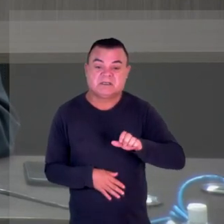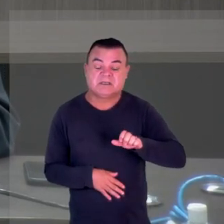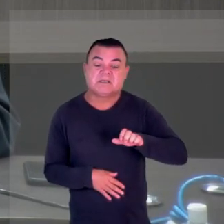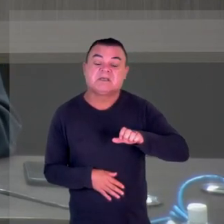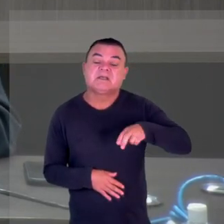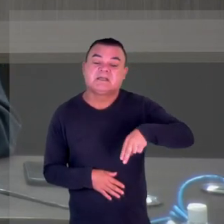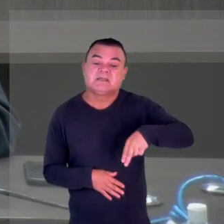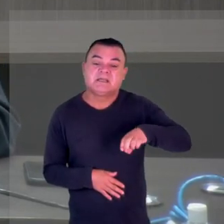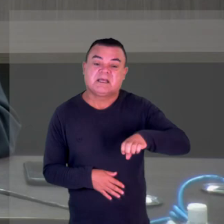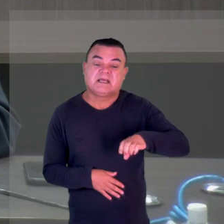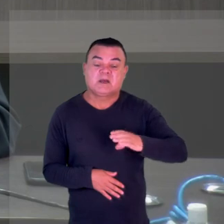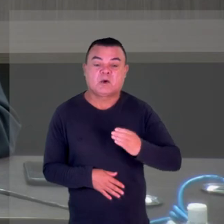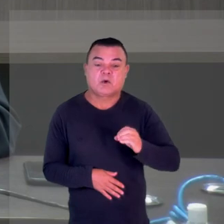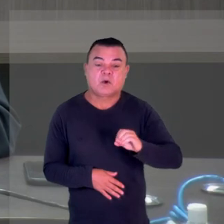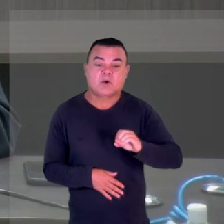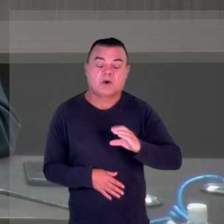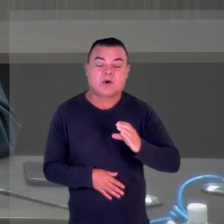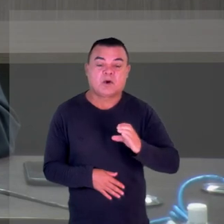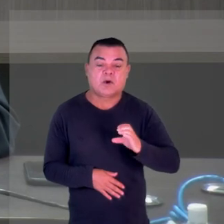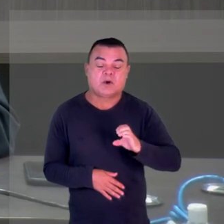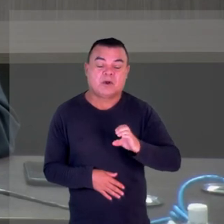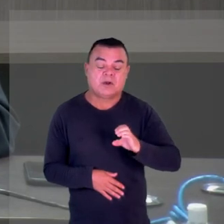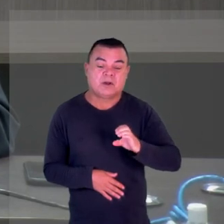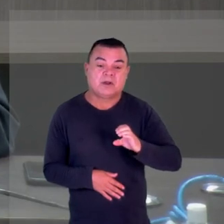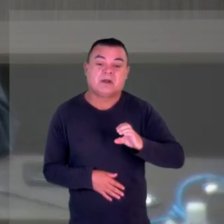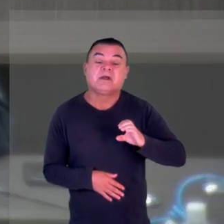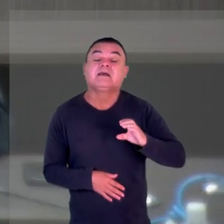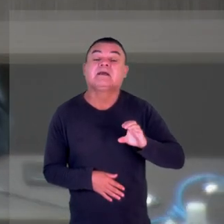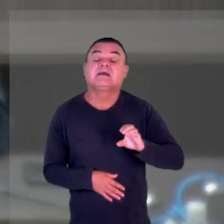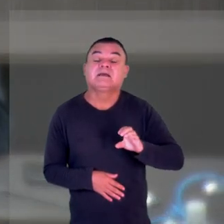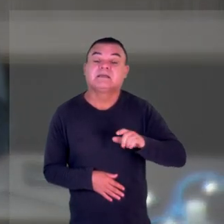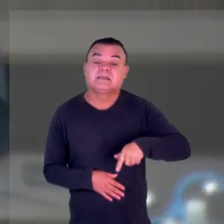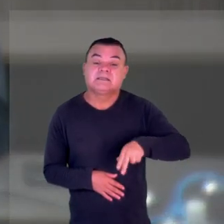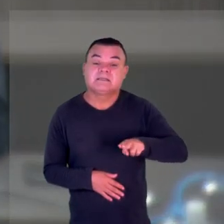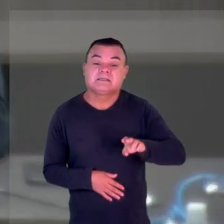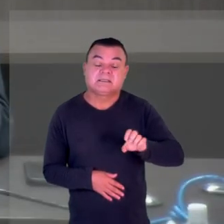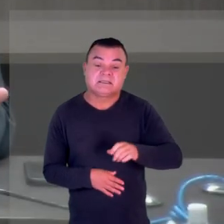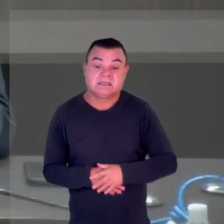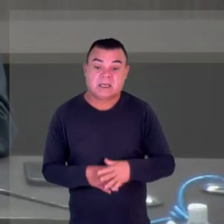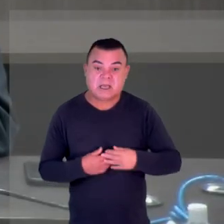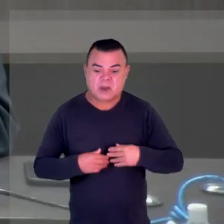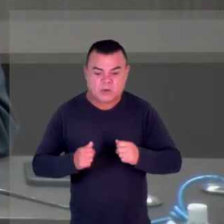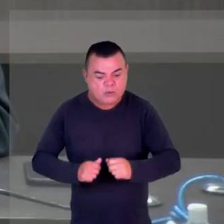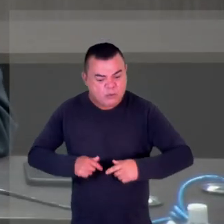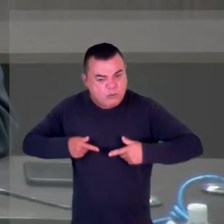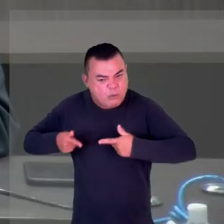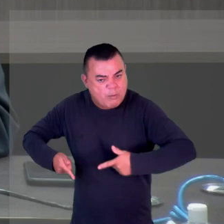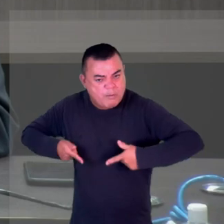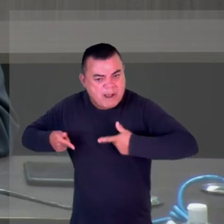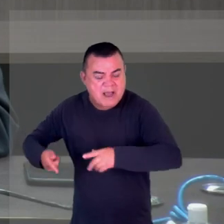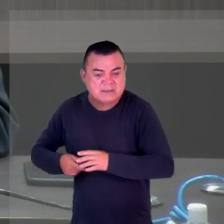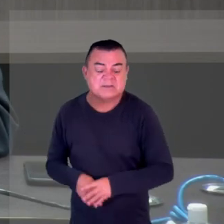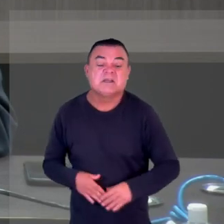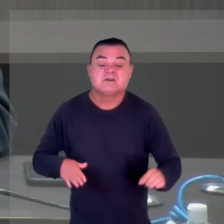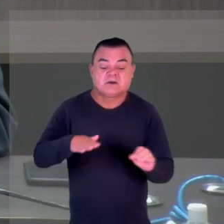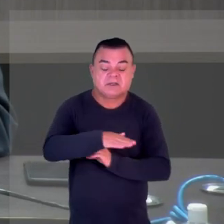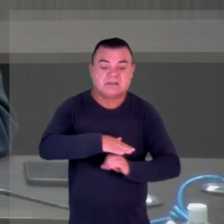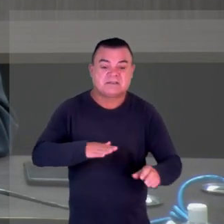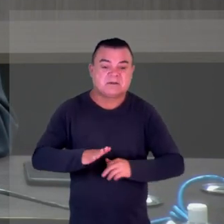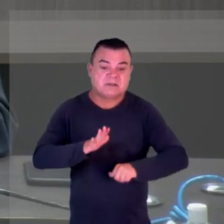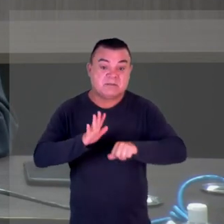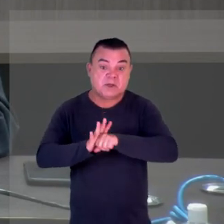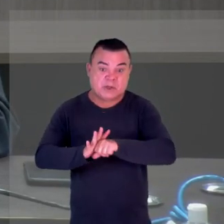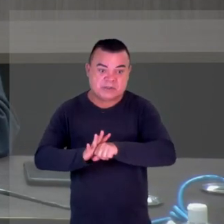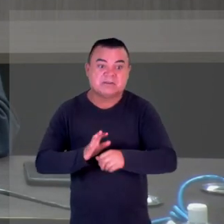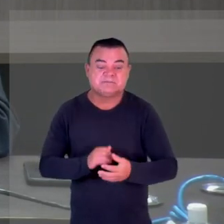grupo Nacional de combate às organizações criminosas Por que convidam o presidente geneco para falar de fome não é